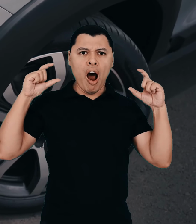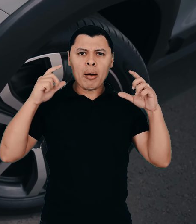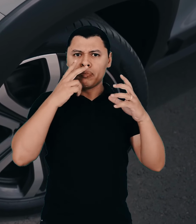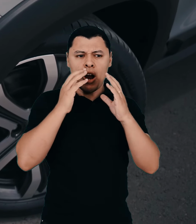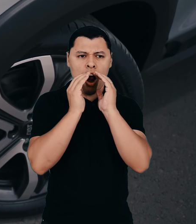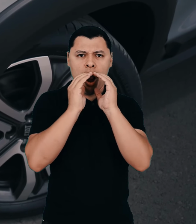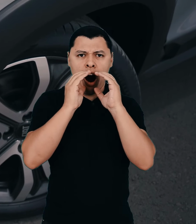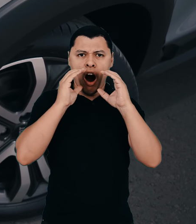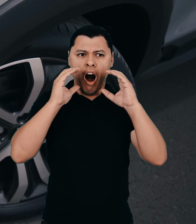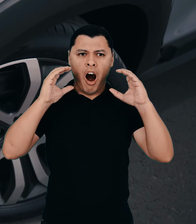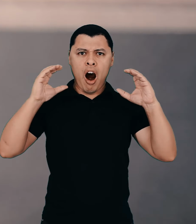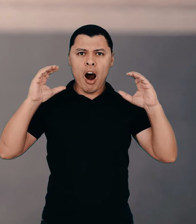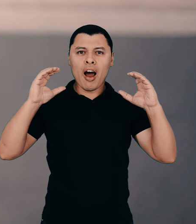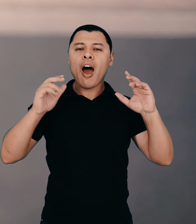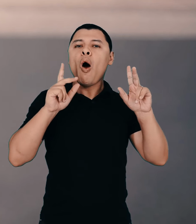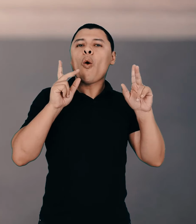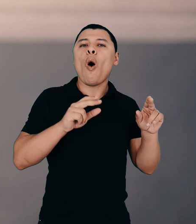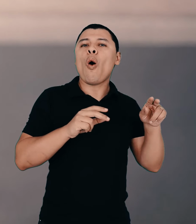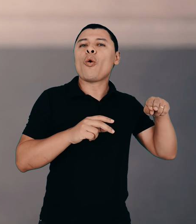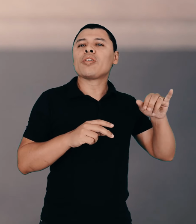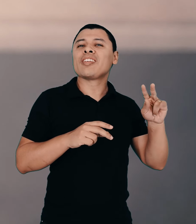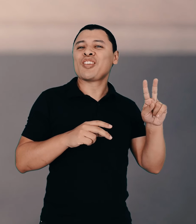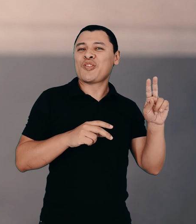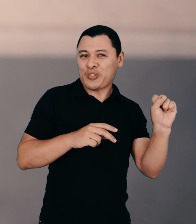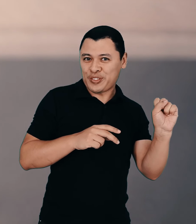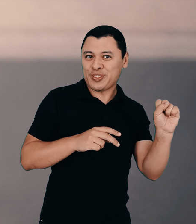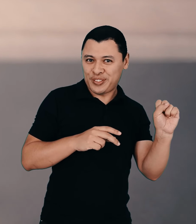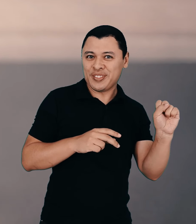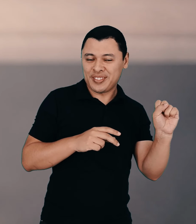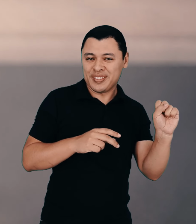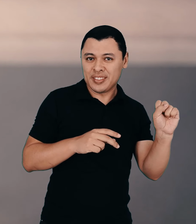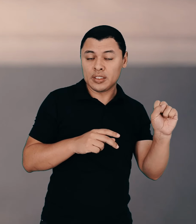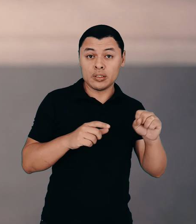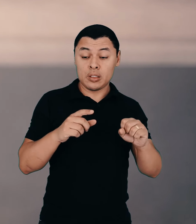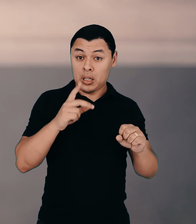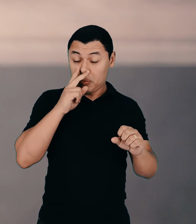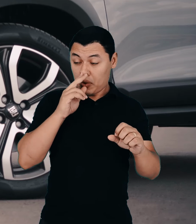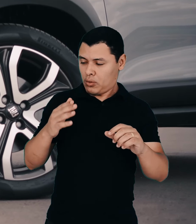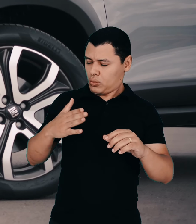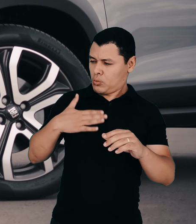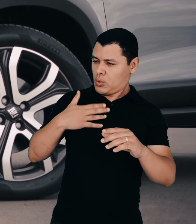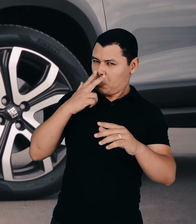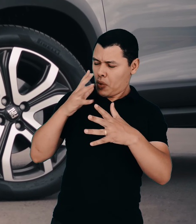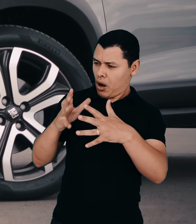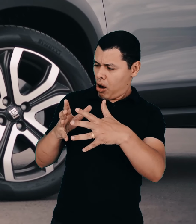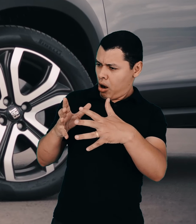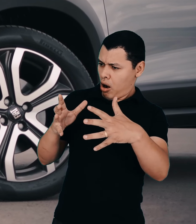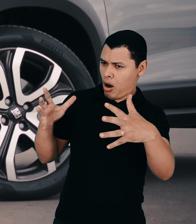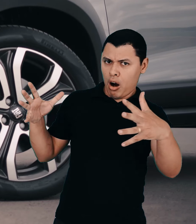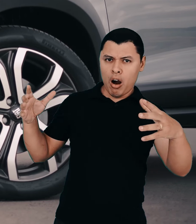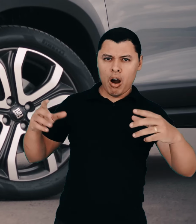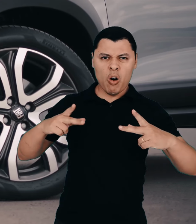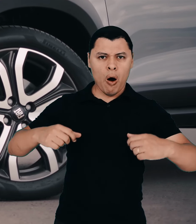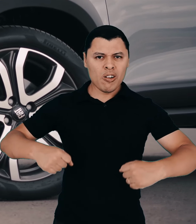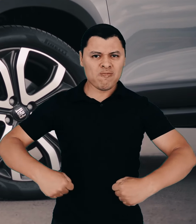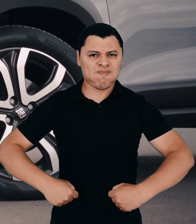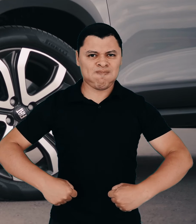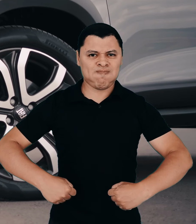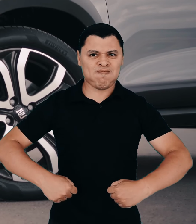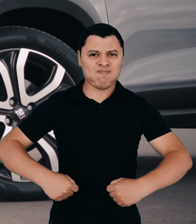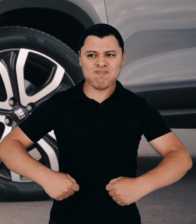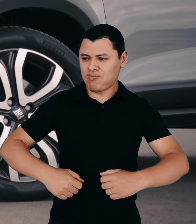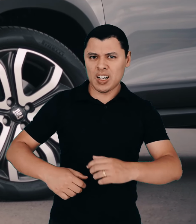larga, né? Uma solução que o Nivus utilizou. E aí você tem essa percepção de um veículo bem maior, mais musculoso. Também muito